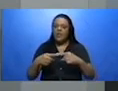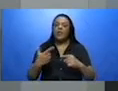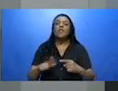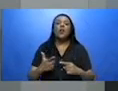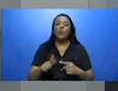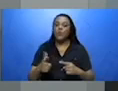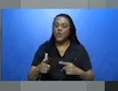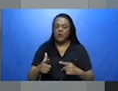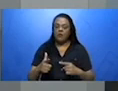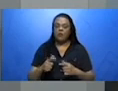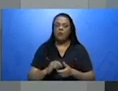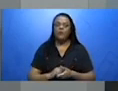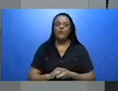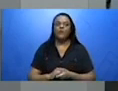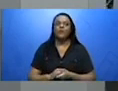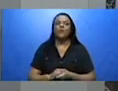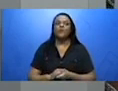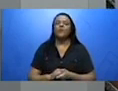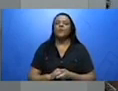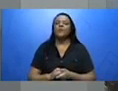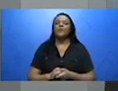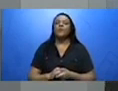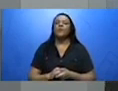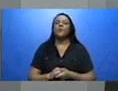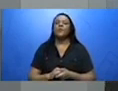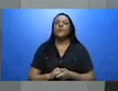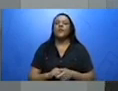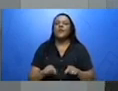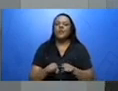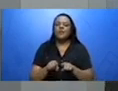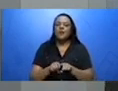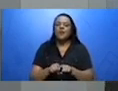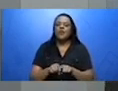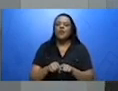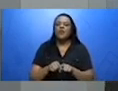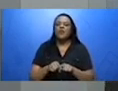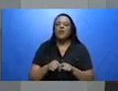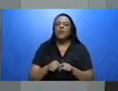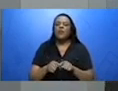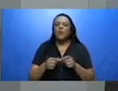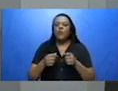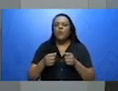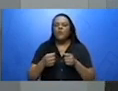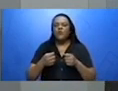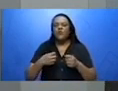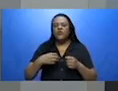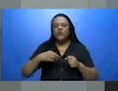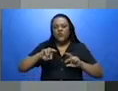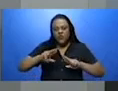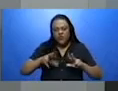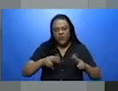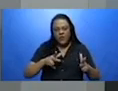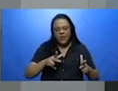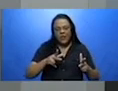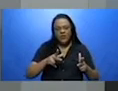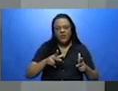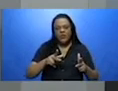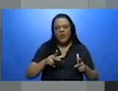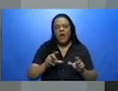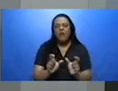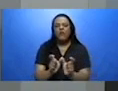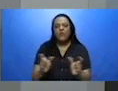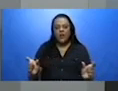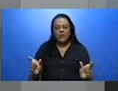outra forma, vocês acreditam que a outra forma de escrever esse período? Como que poderíamos escrever esse período? De uma outra forma.